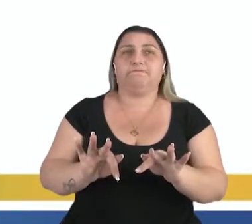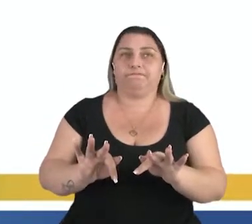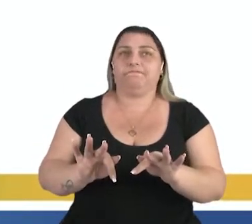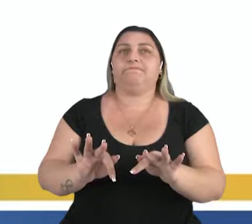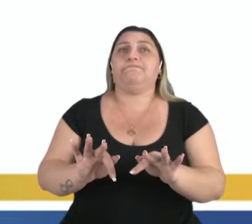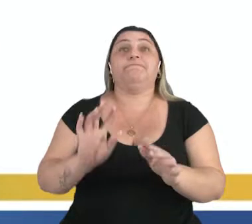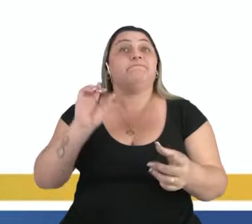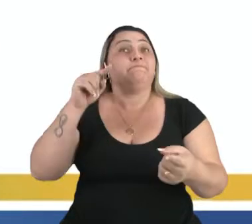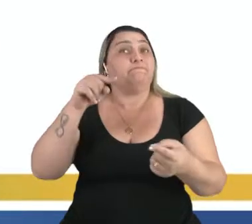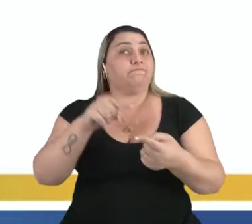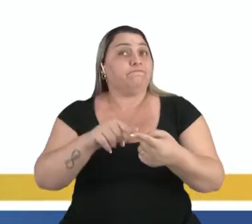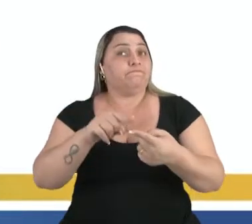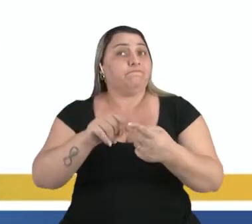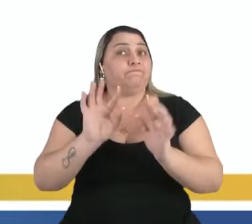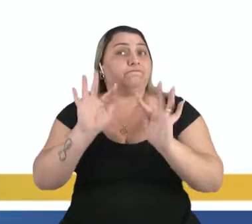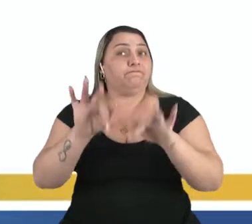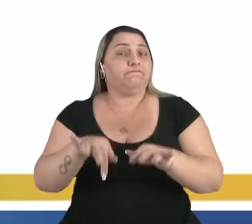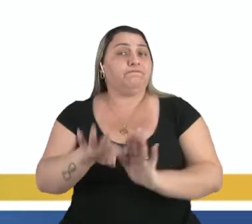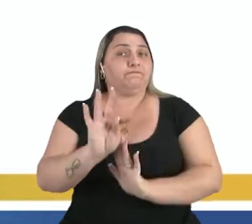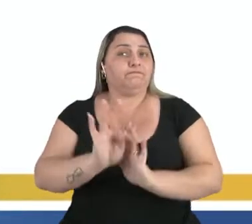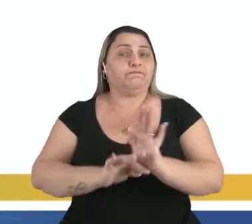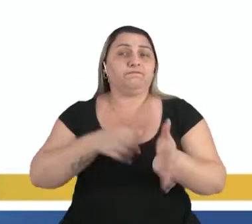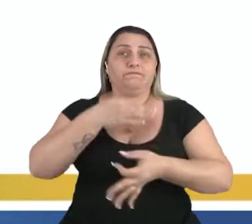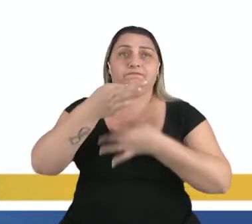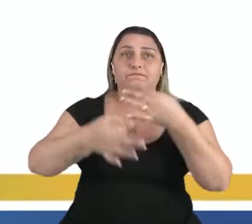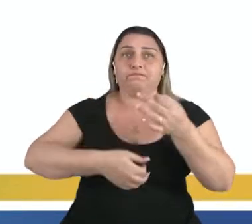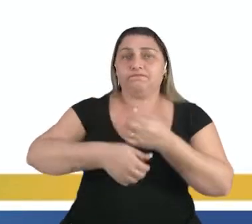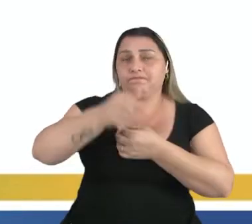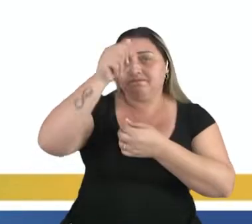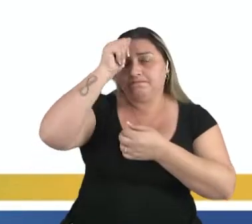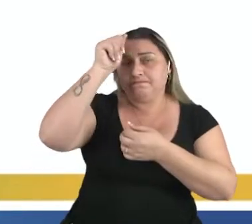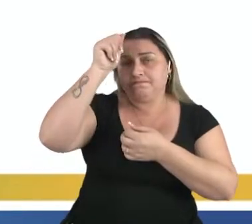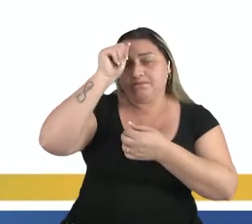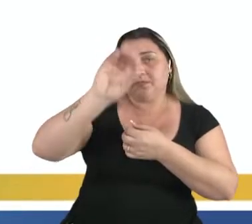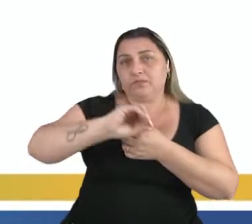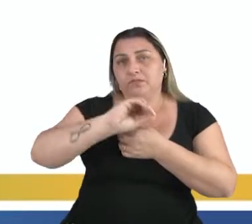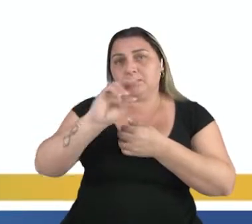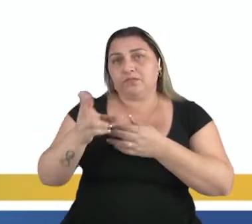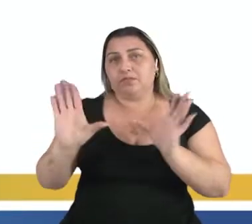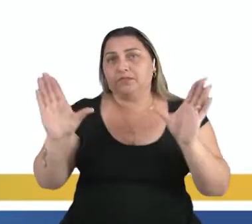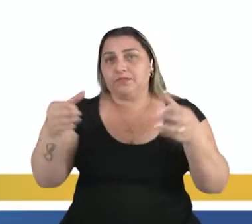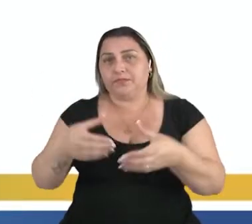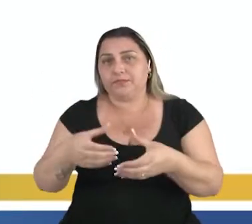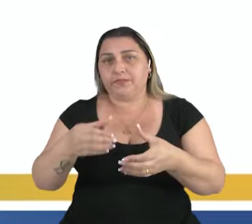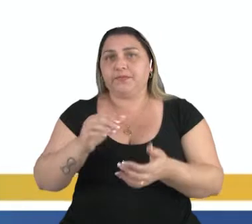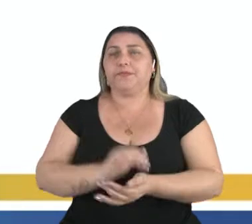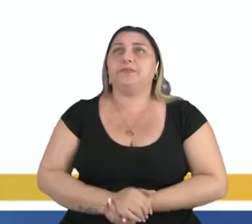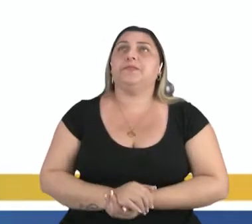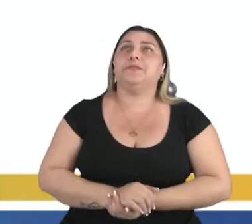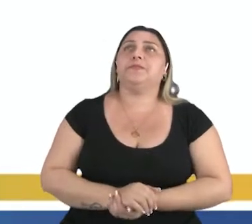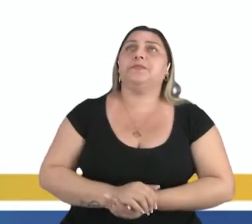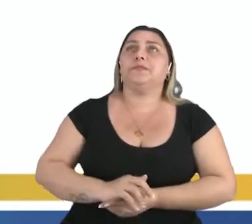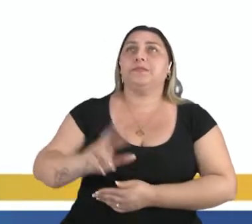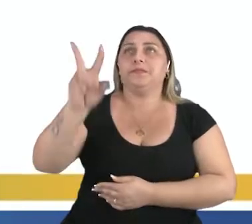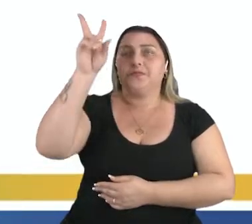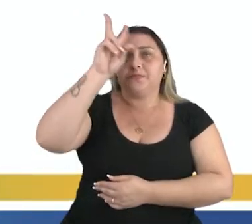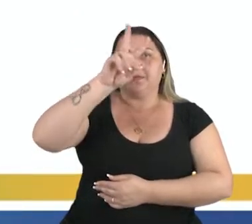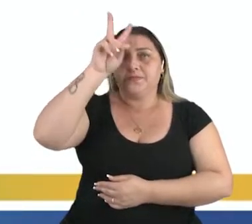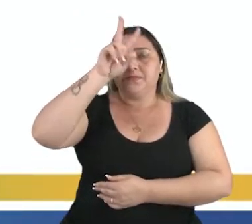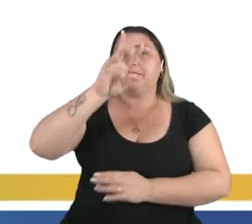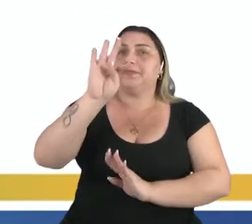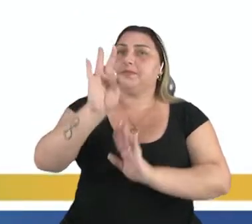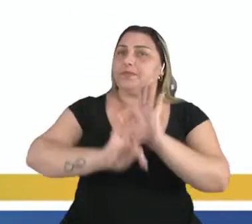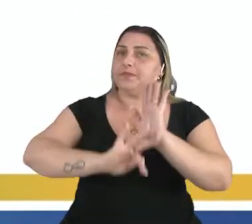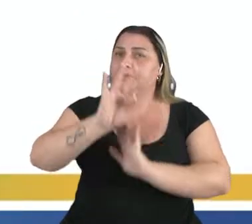a finalização do texto com a opinião do autor ou da equipe. Lembrando que